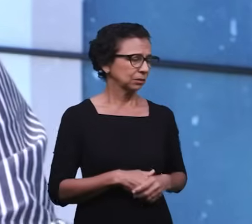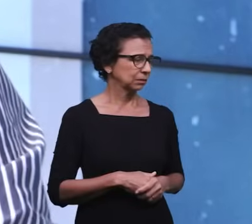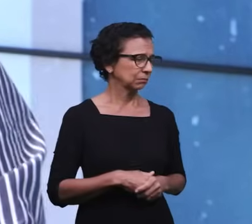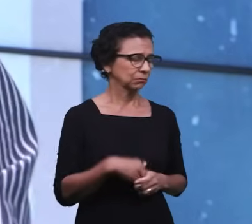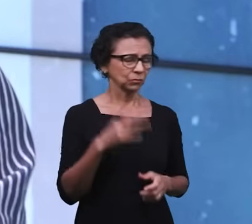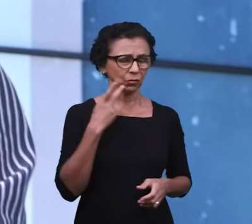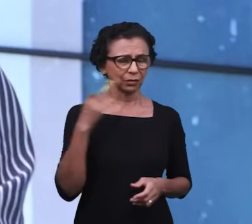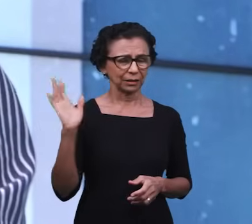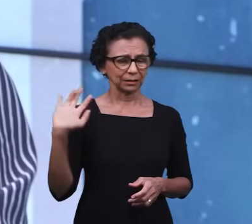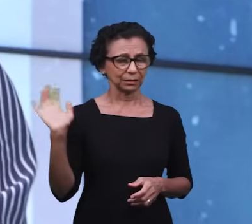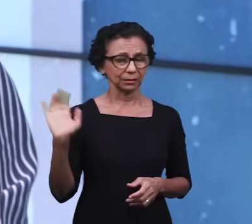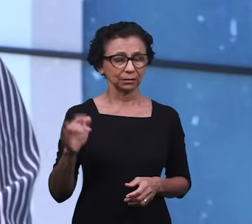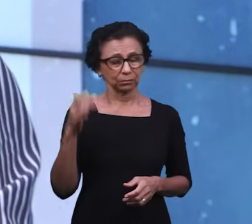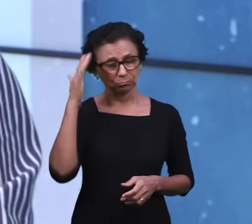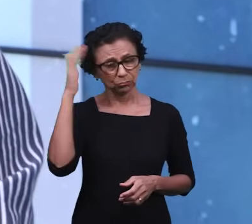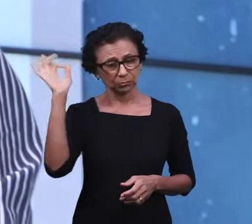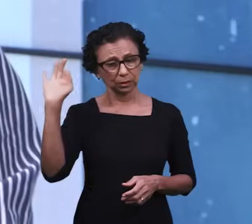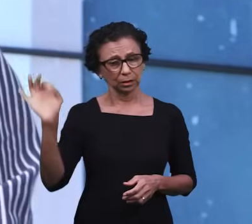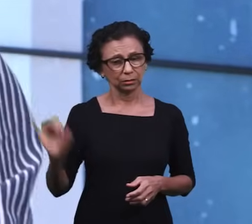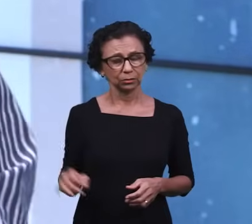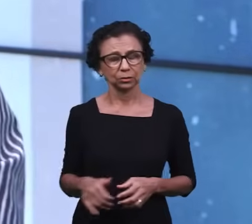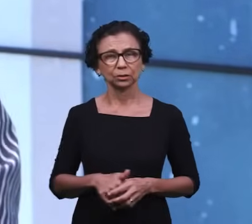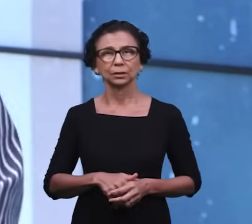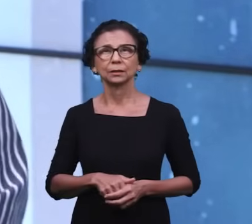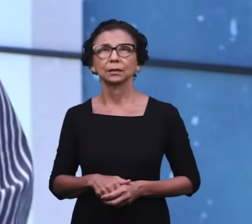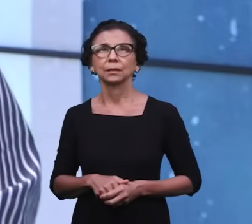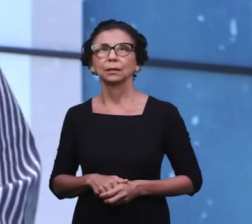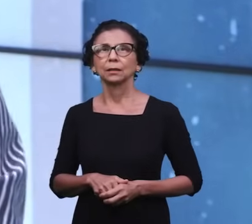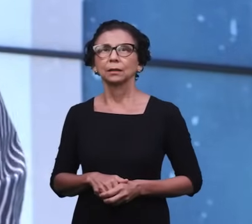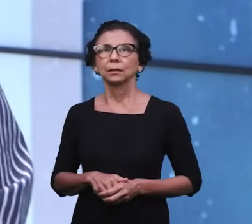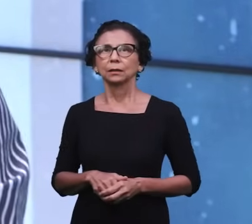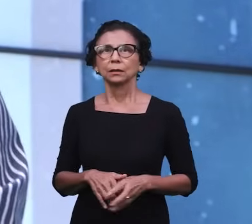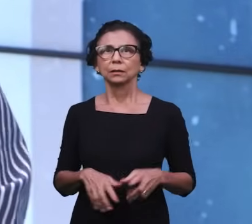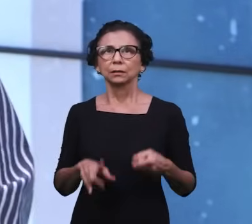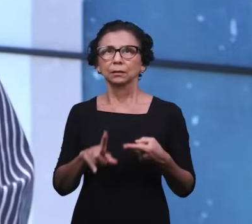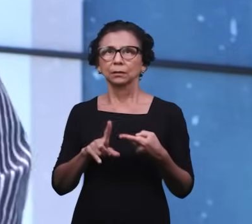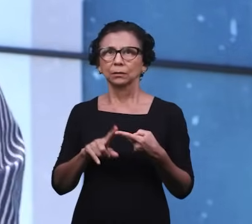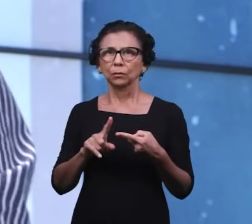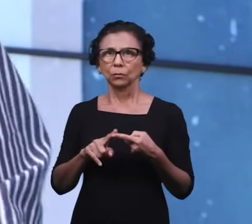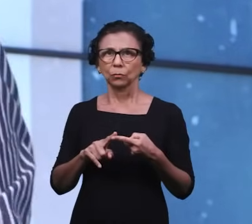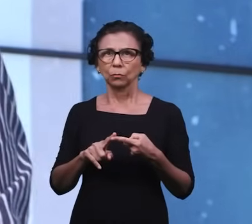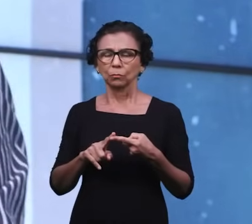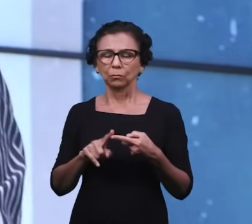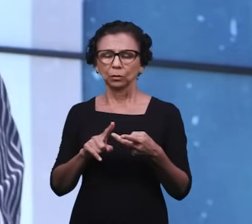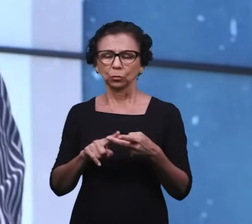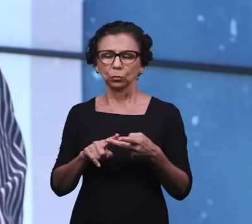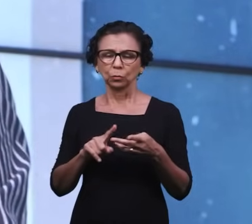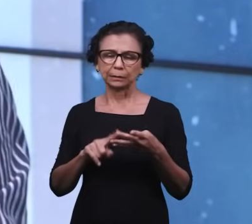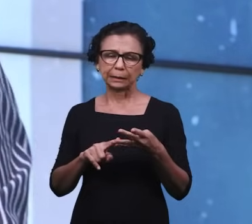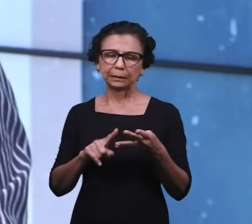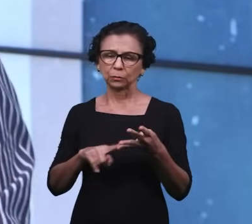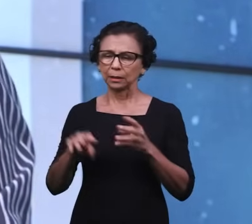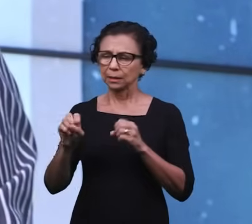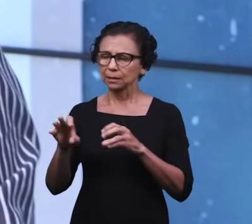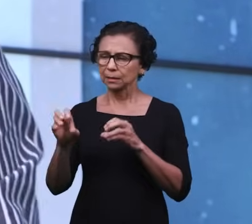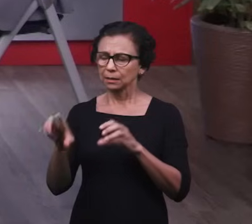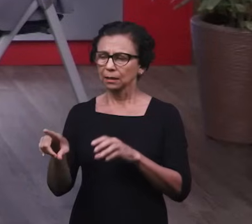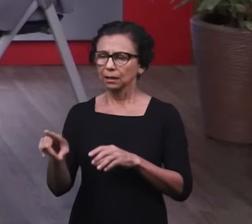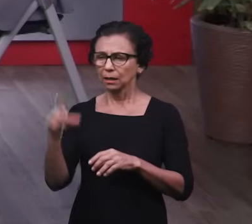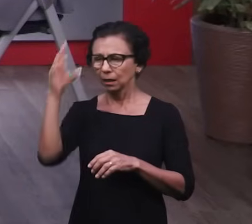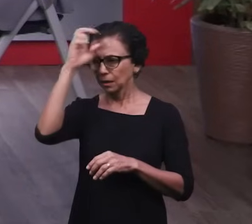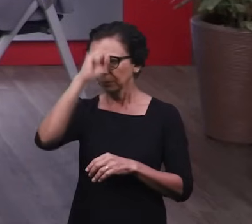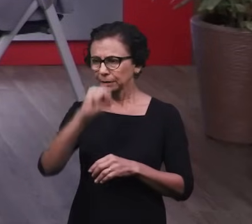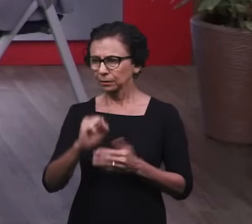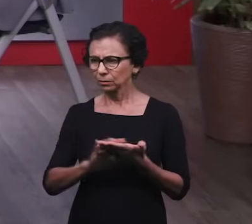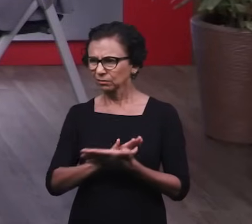familiar ou uma criança, entendeu? Então, eu ensinei uma vez, 2, 3, não aprendeu? Não vou ensinar mais, que ele não aprende. Entendi. E eu